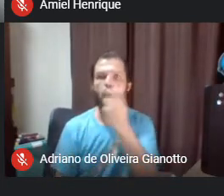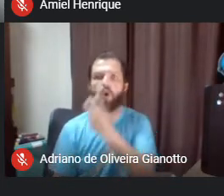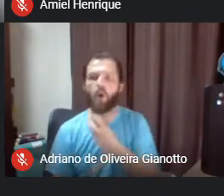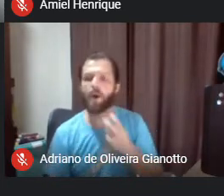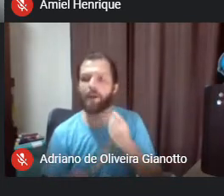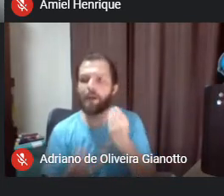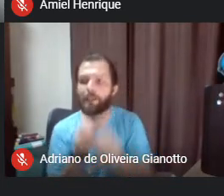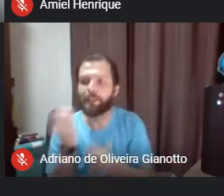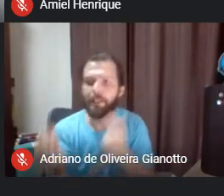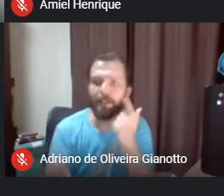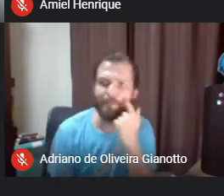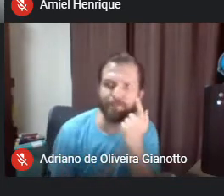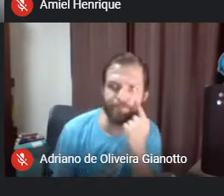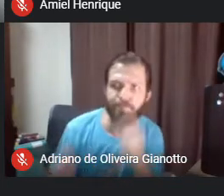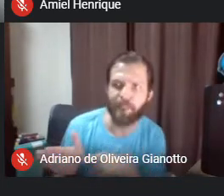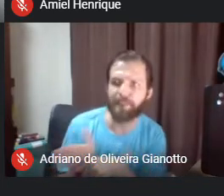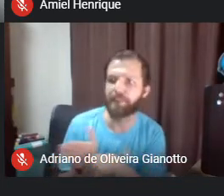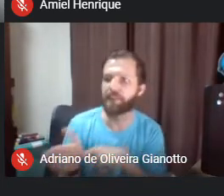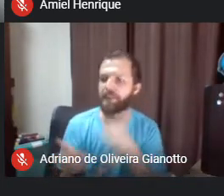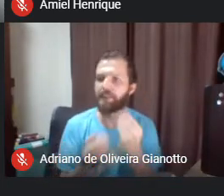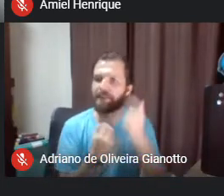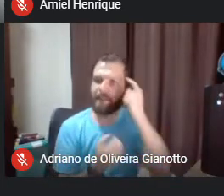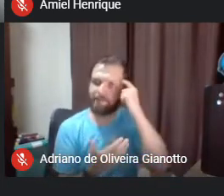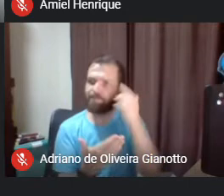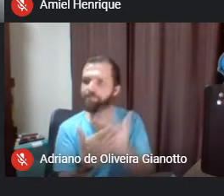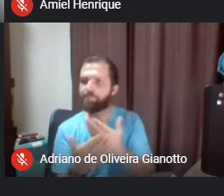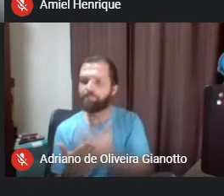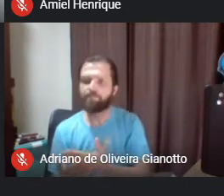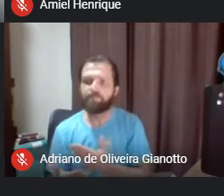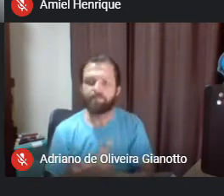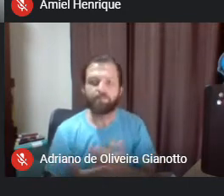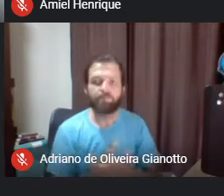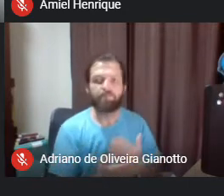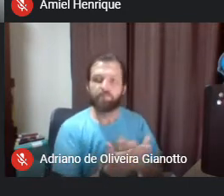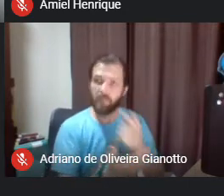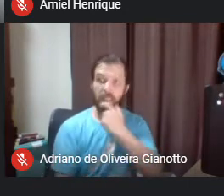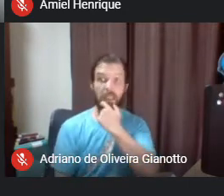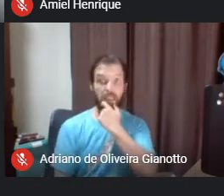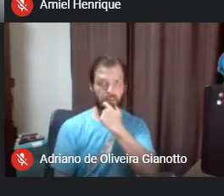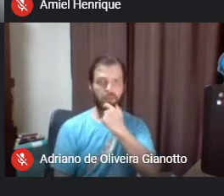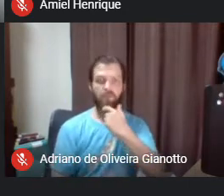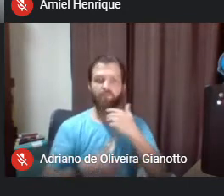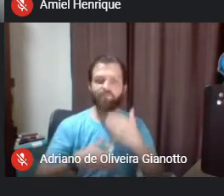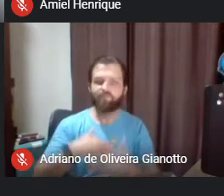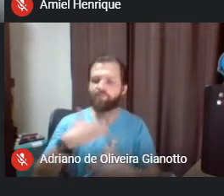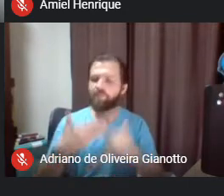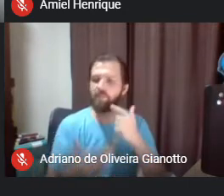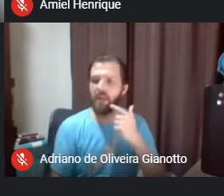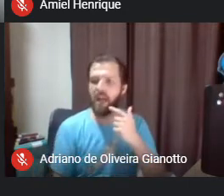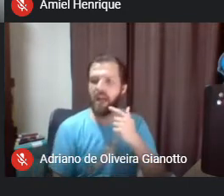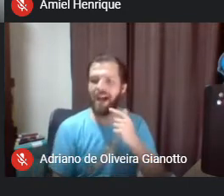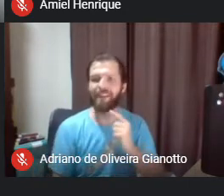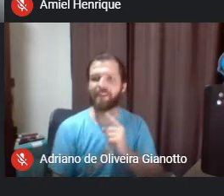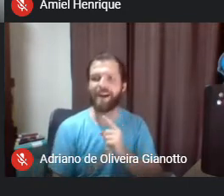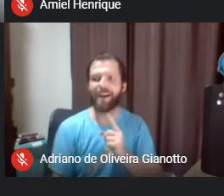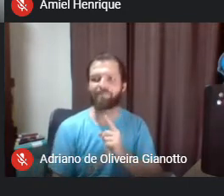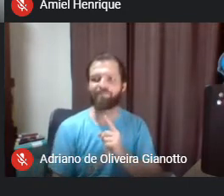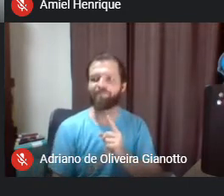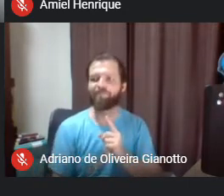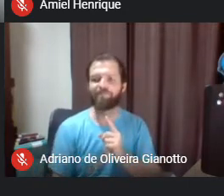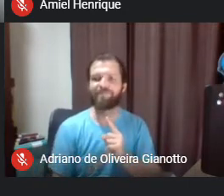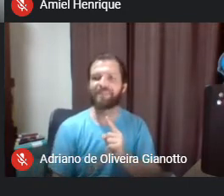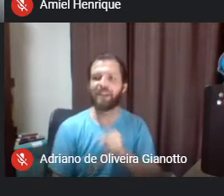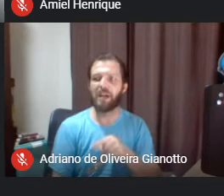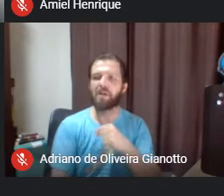a estudar, a discorrer sobre isso e, né, e pensou nessa metodologia oralista. Ele era um médico